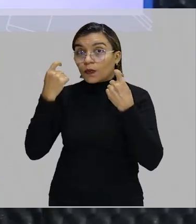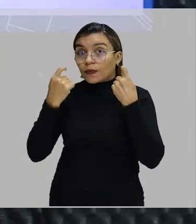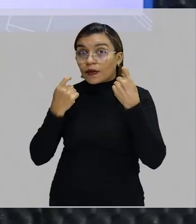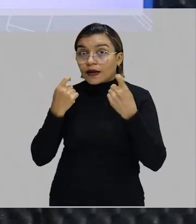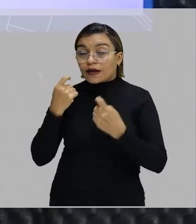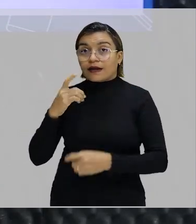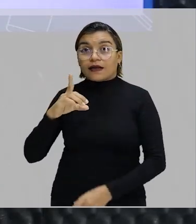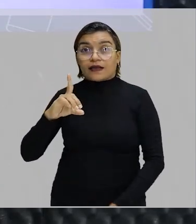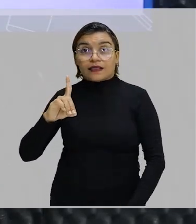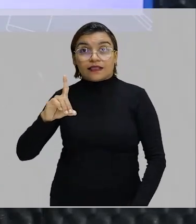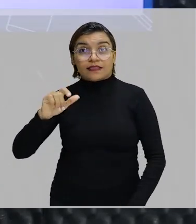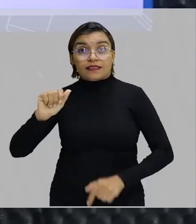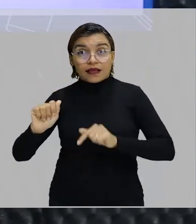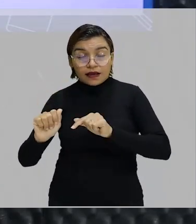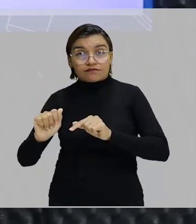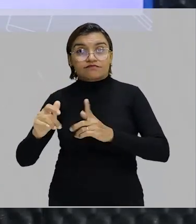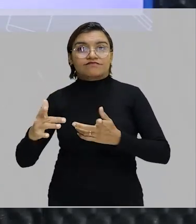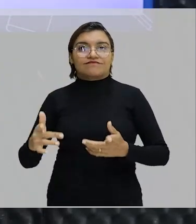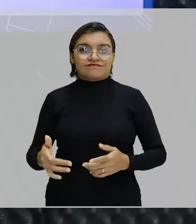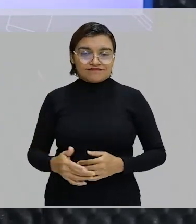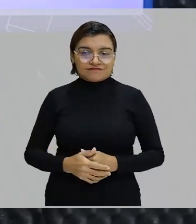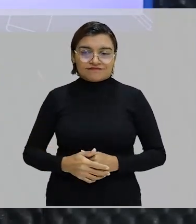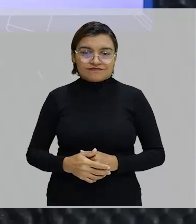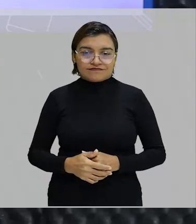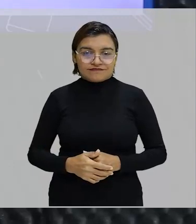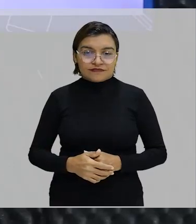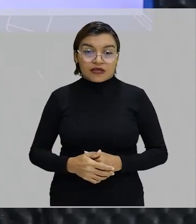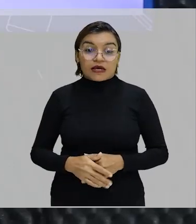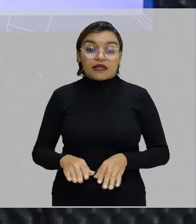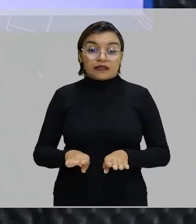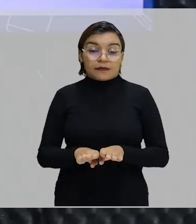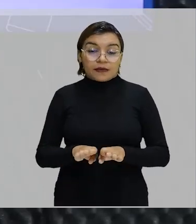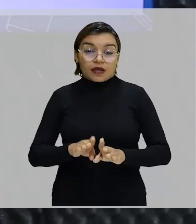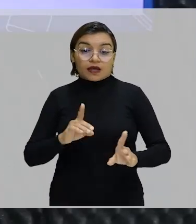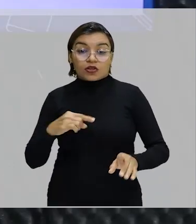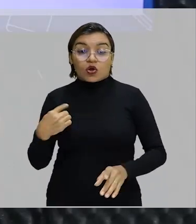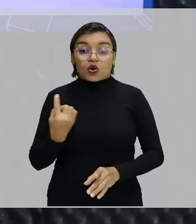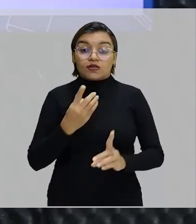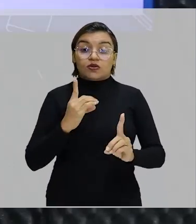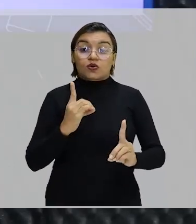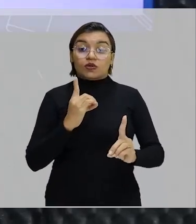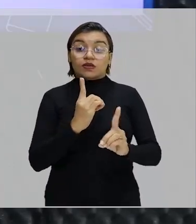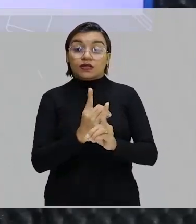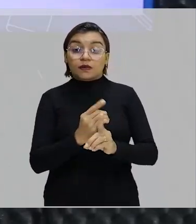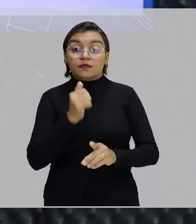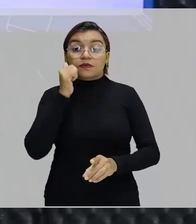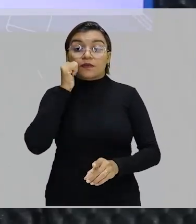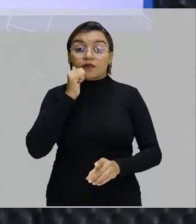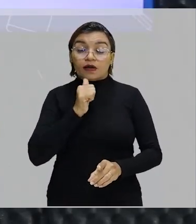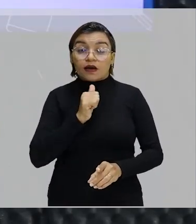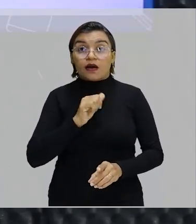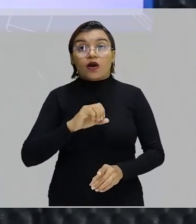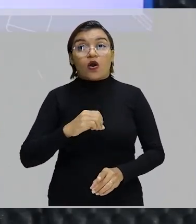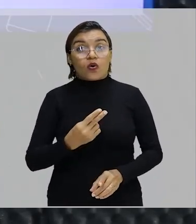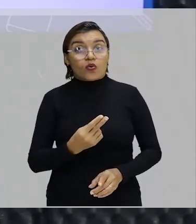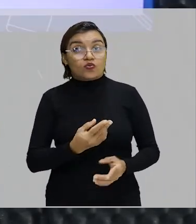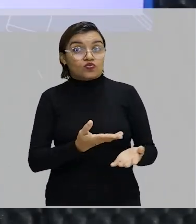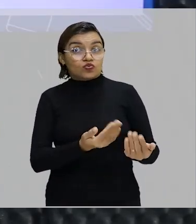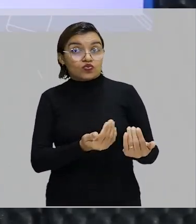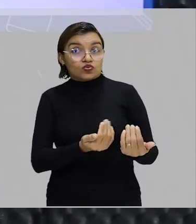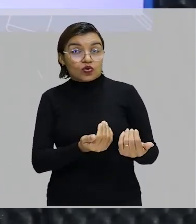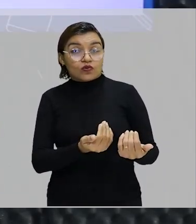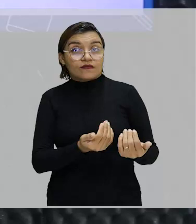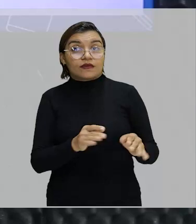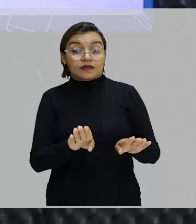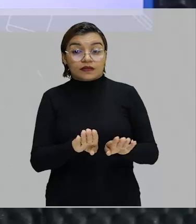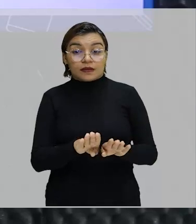preocupado. Quem está preocupado é o jovem e a mulher, mas eu posso concordar com o mais próximo. Ou eu coloco, encontramos